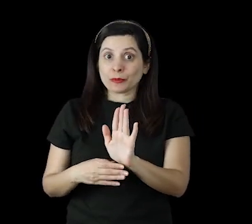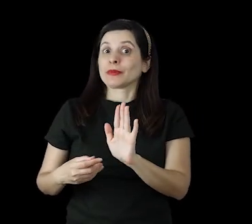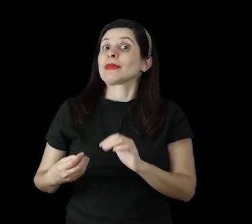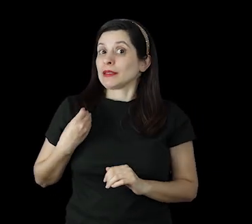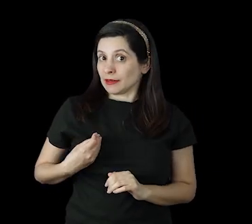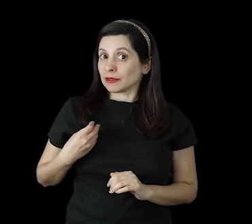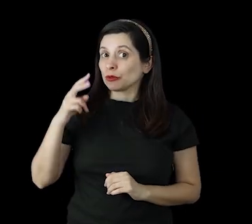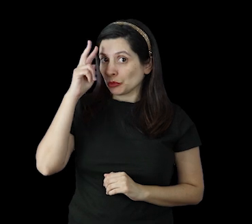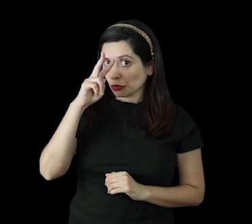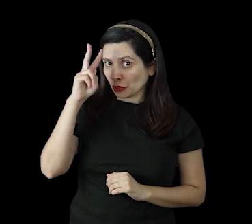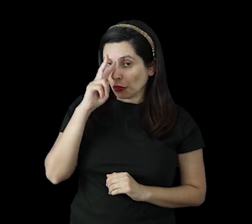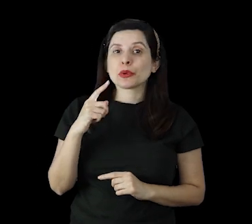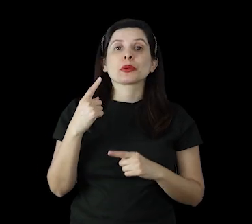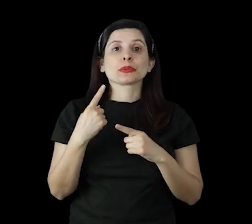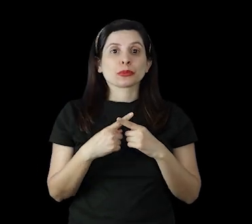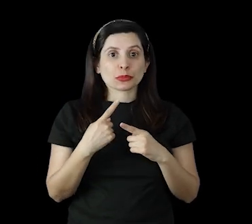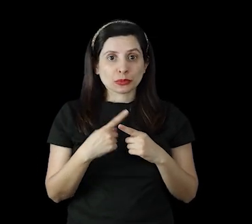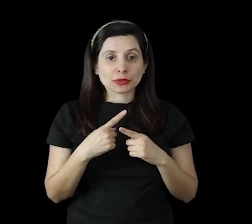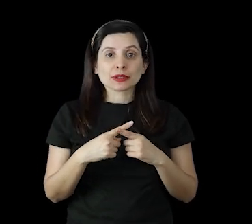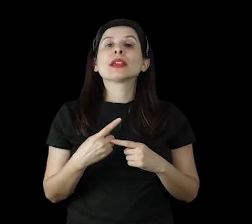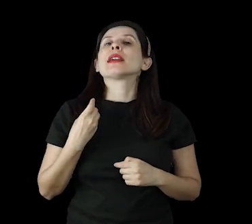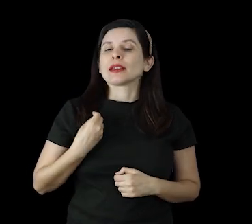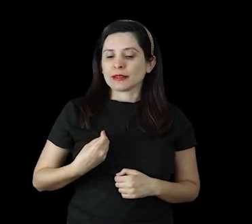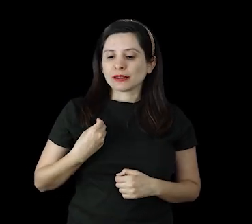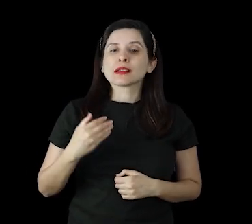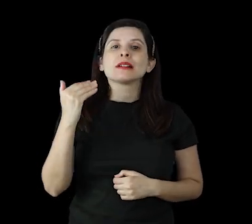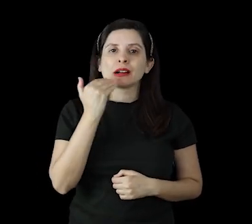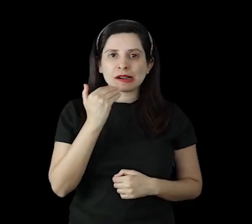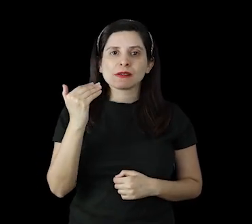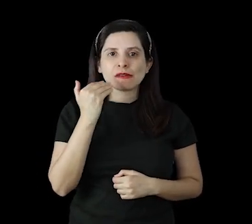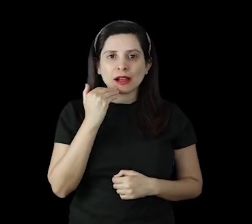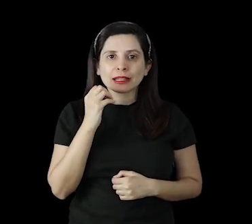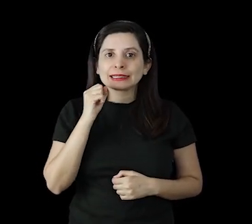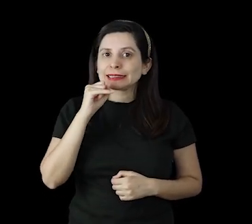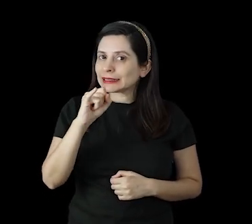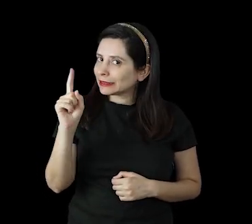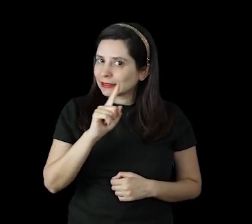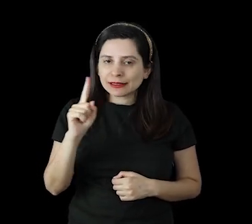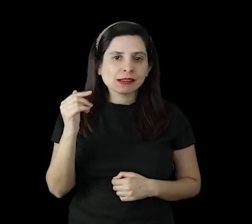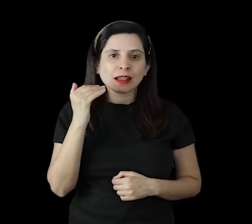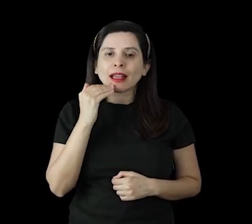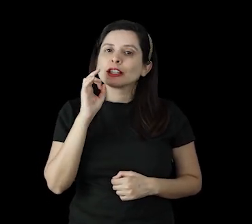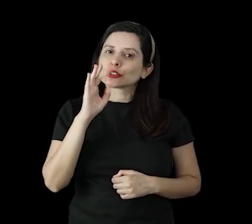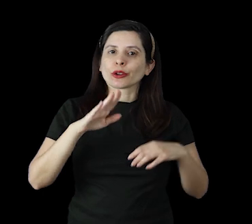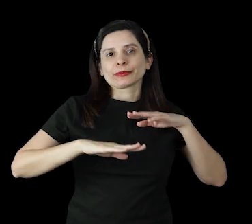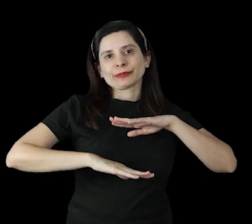história, porque existe uma falha para testar, porque senão era só uma situação, né.